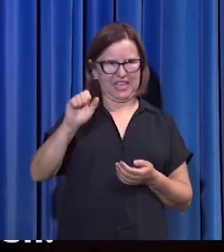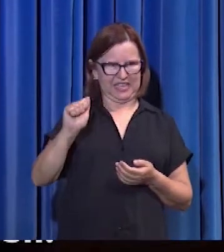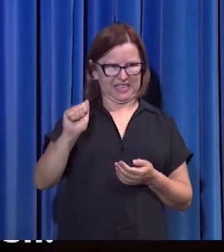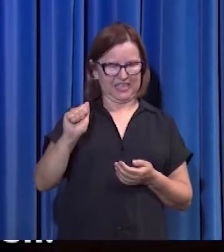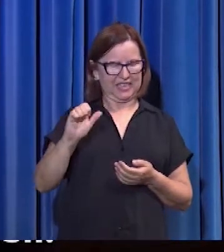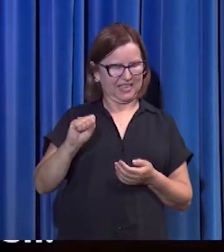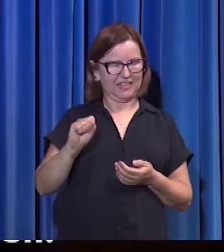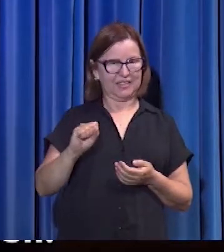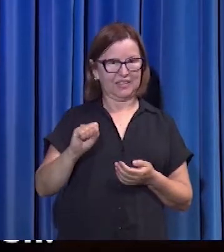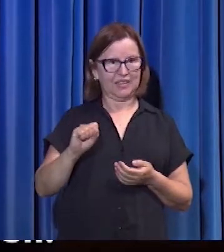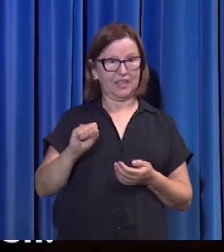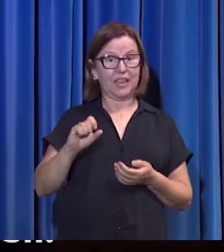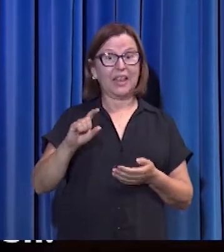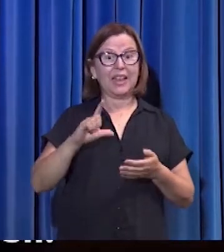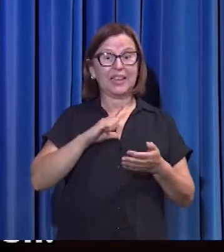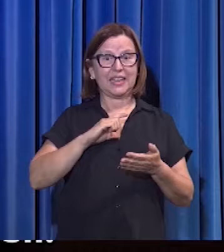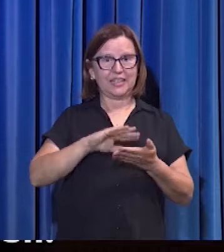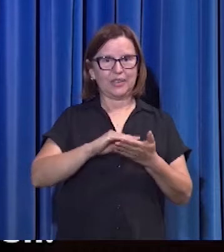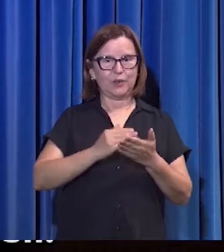adúlteros.